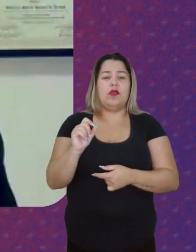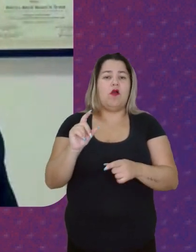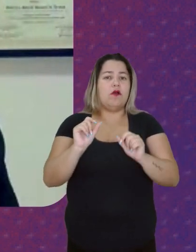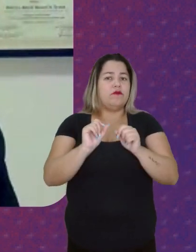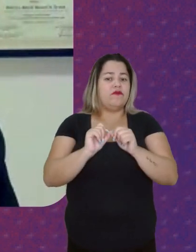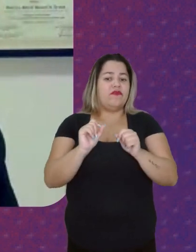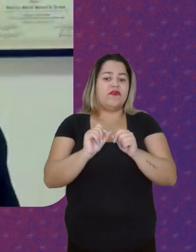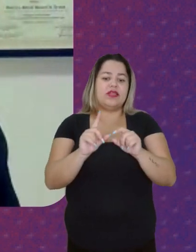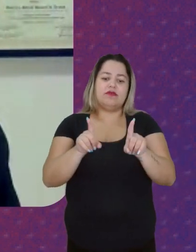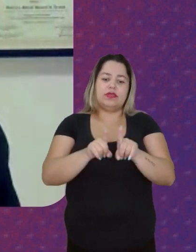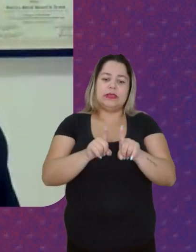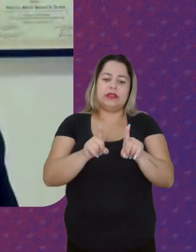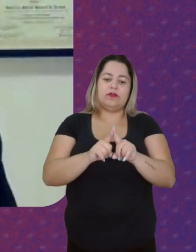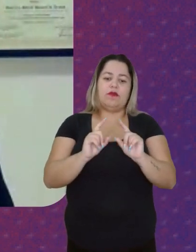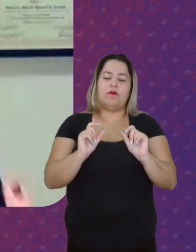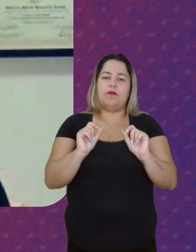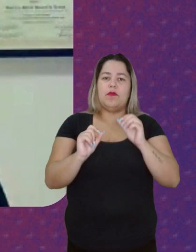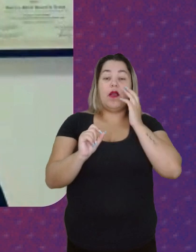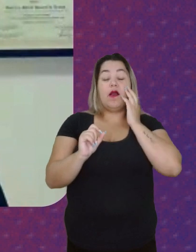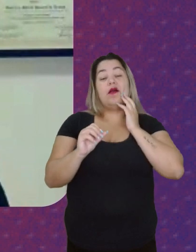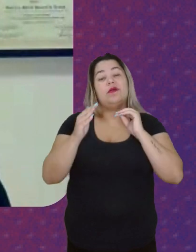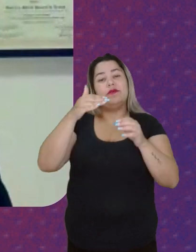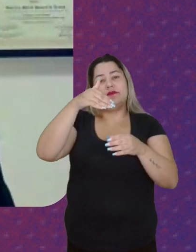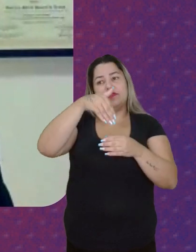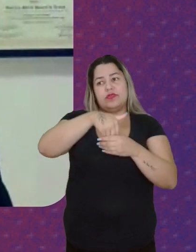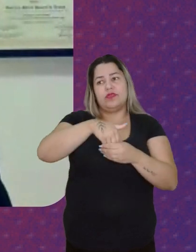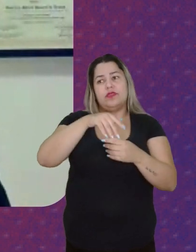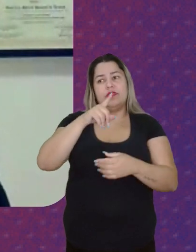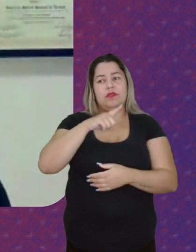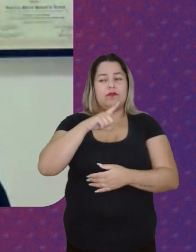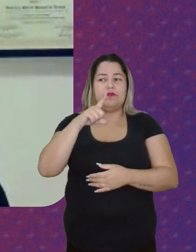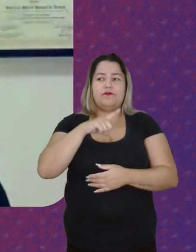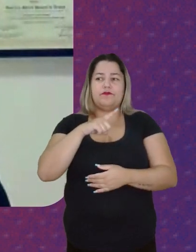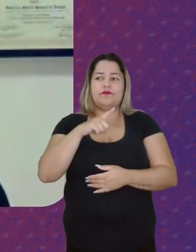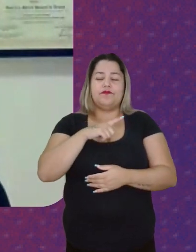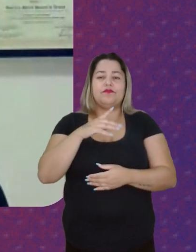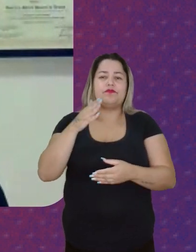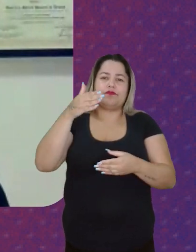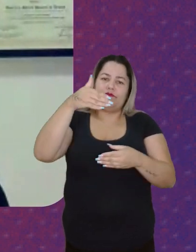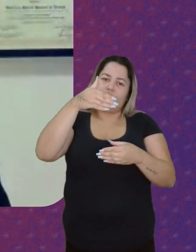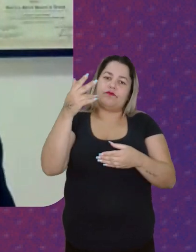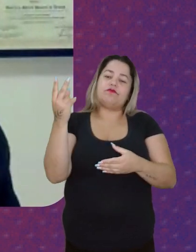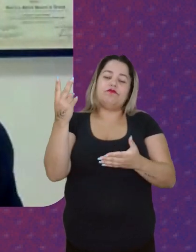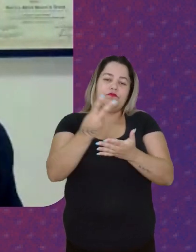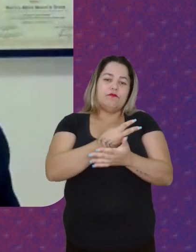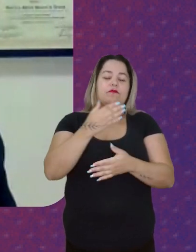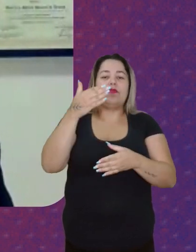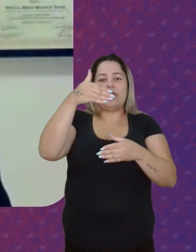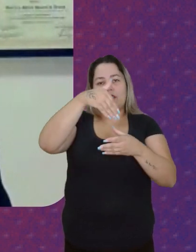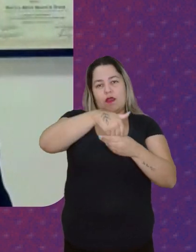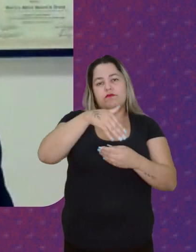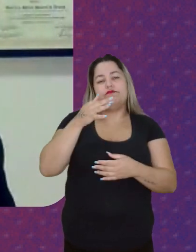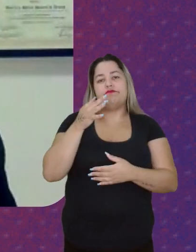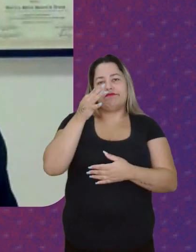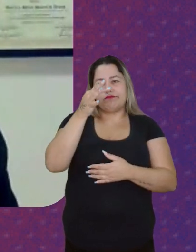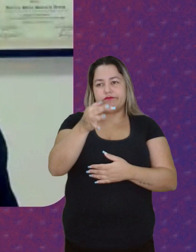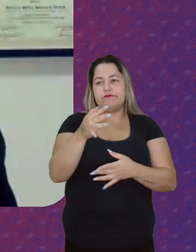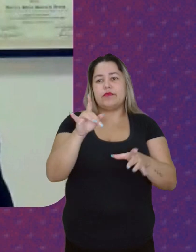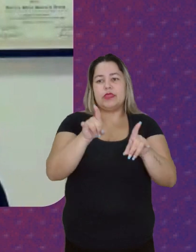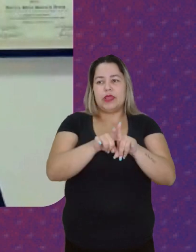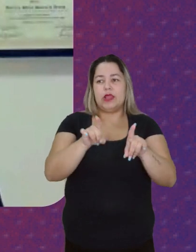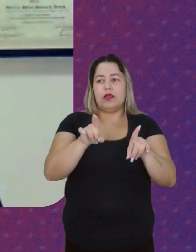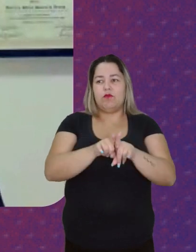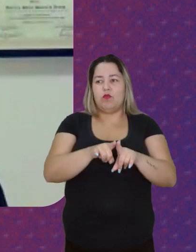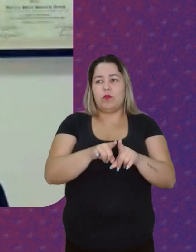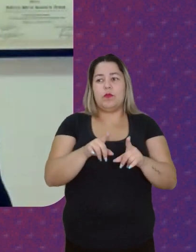aplicadas para as candidatas e candidatos que vierem a ser eleitos para o Poder Legislativo, porque eles vão ter que agir